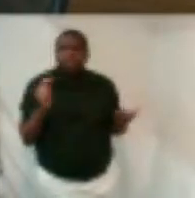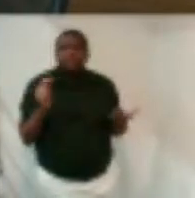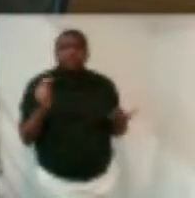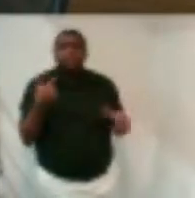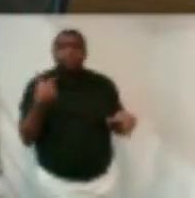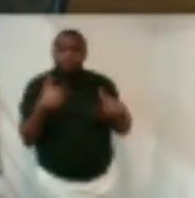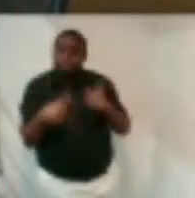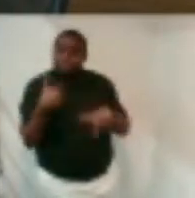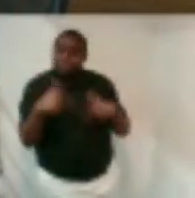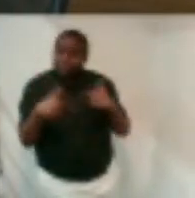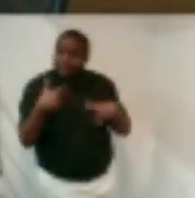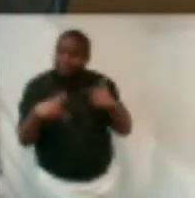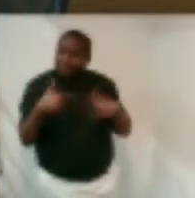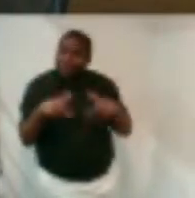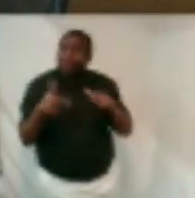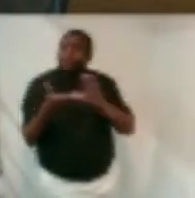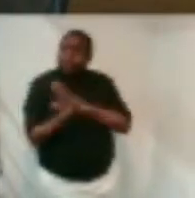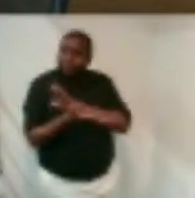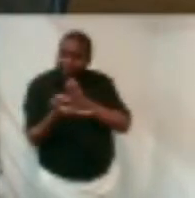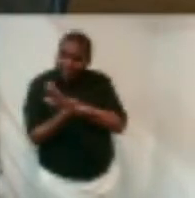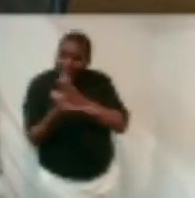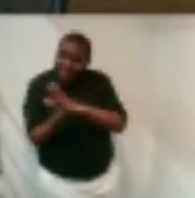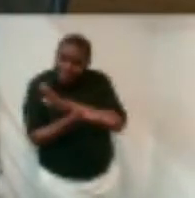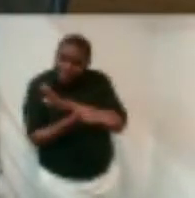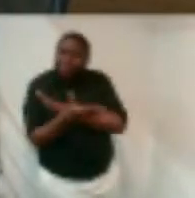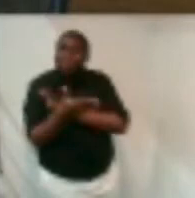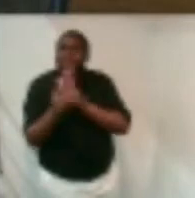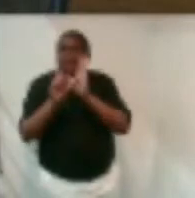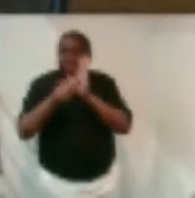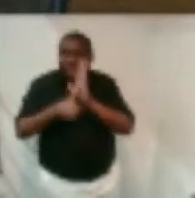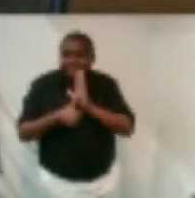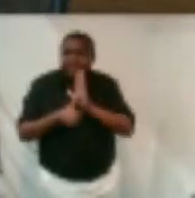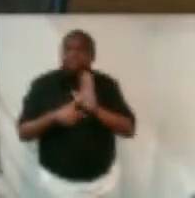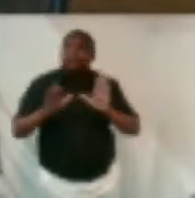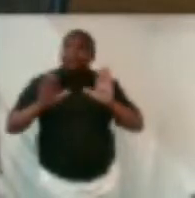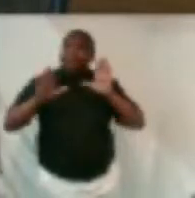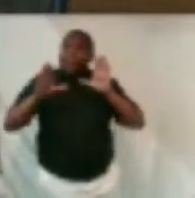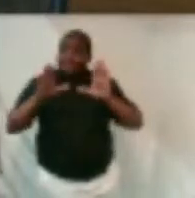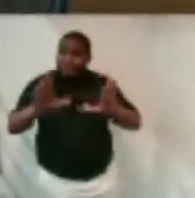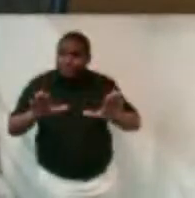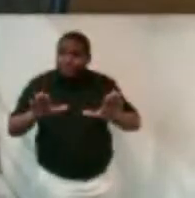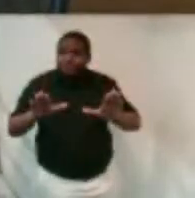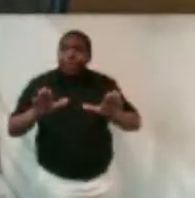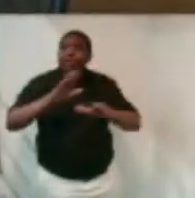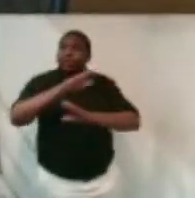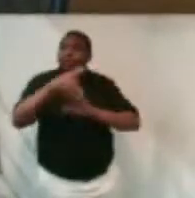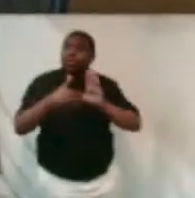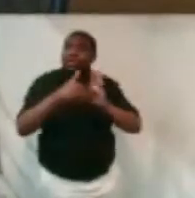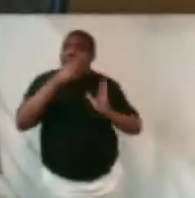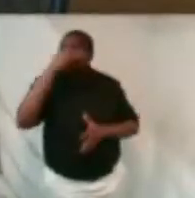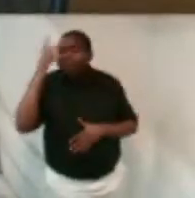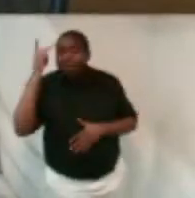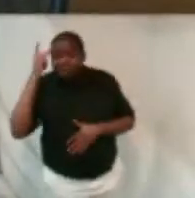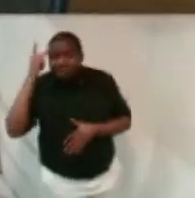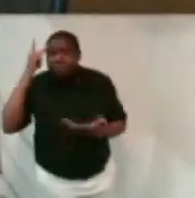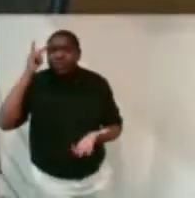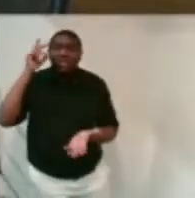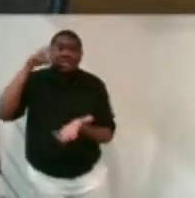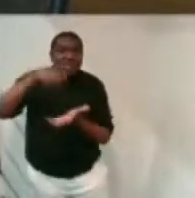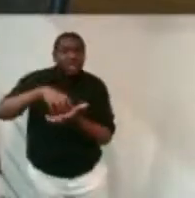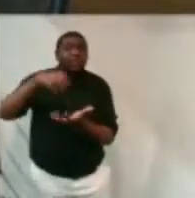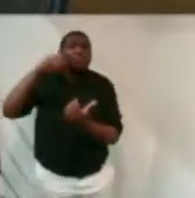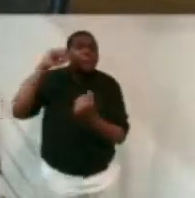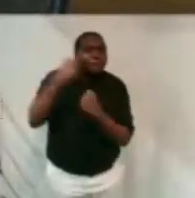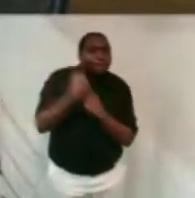o trabalho de impressão, mas todos os procuradores gerais, centros de